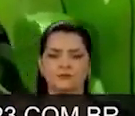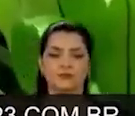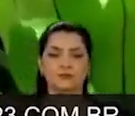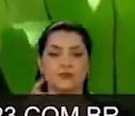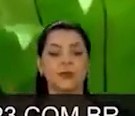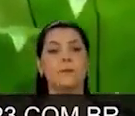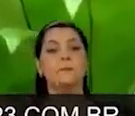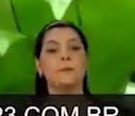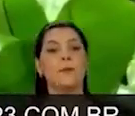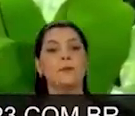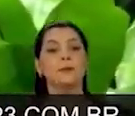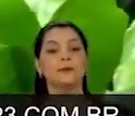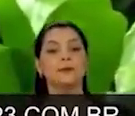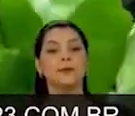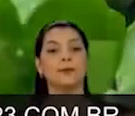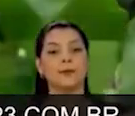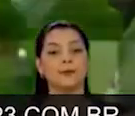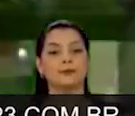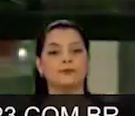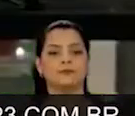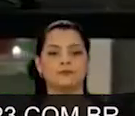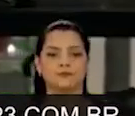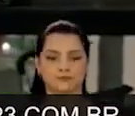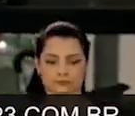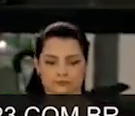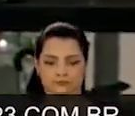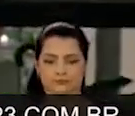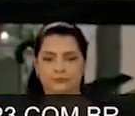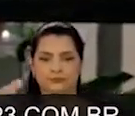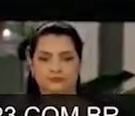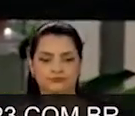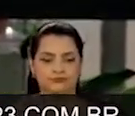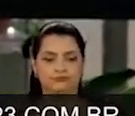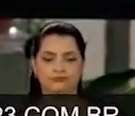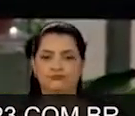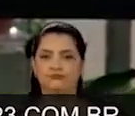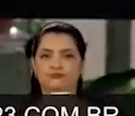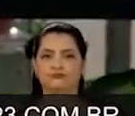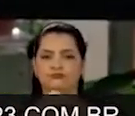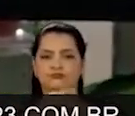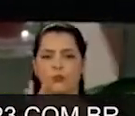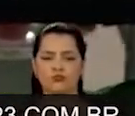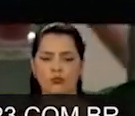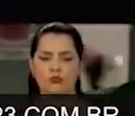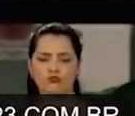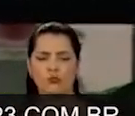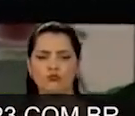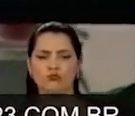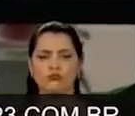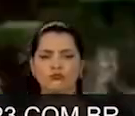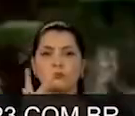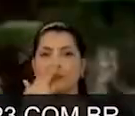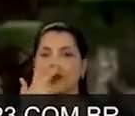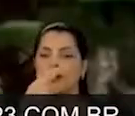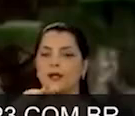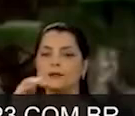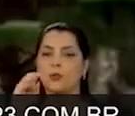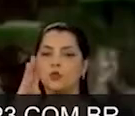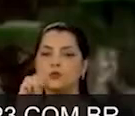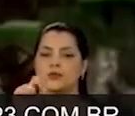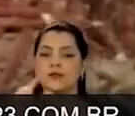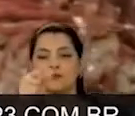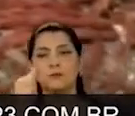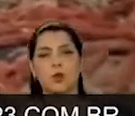técnica japonesa. É uma bola de musgo, onde vai ser cultivada assim. Ela é bem parecida com um bonsai, que aí você